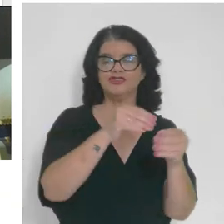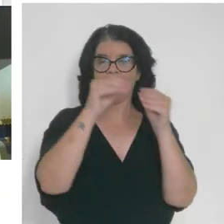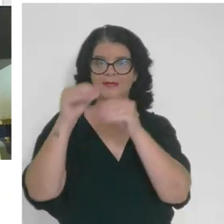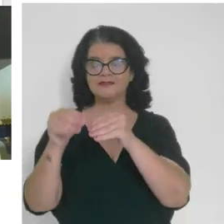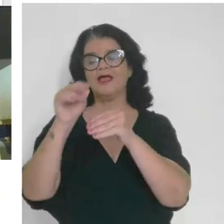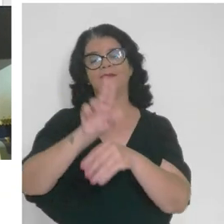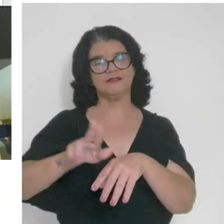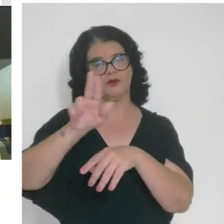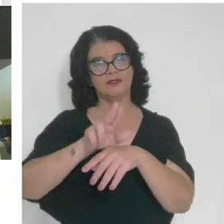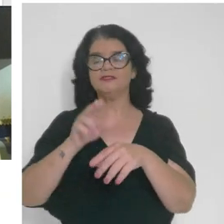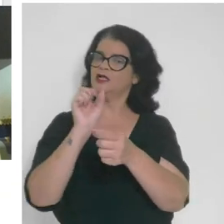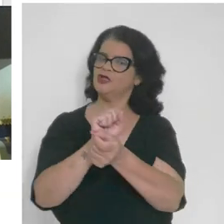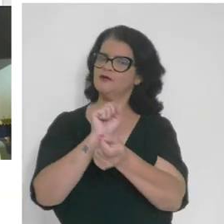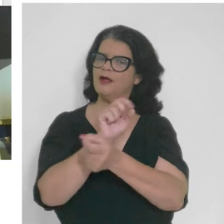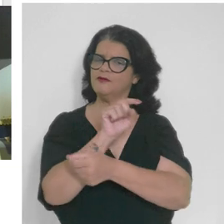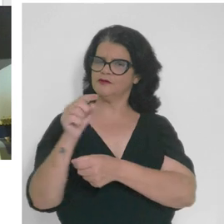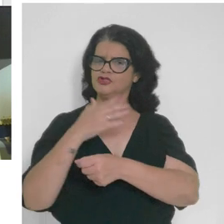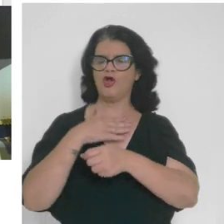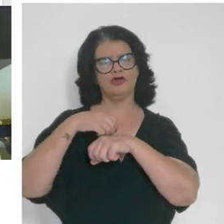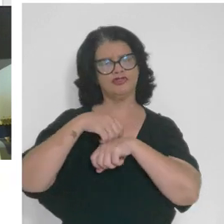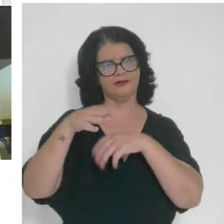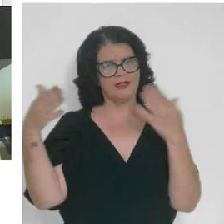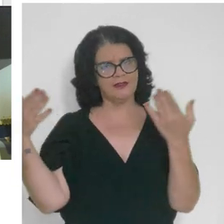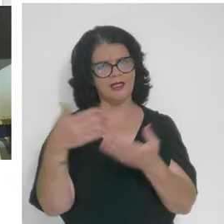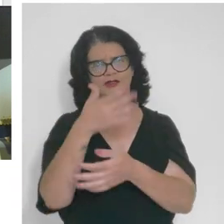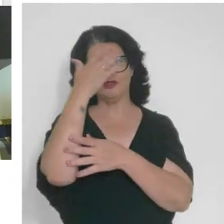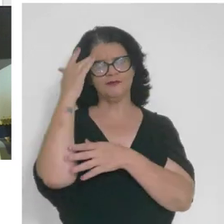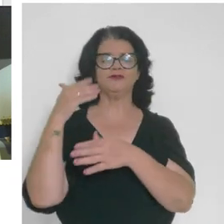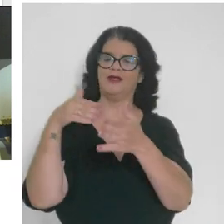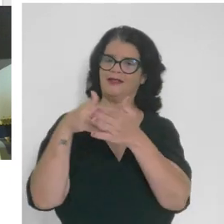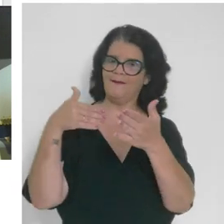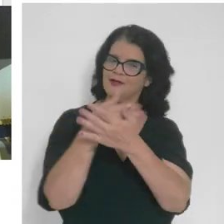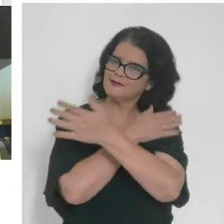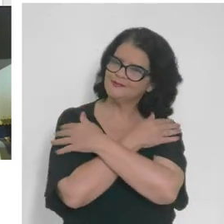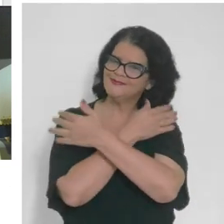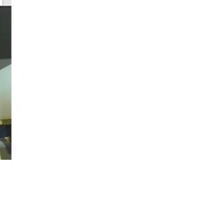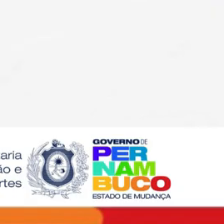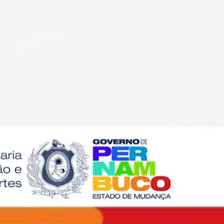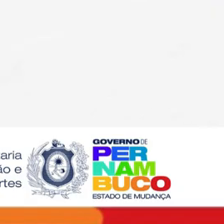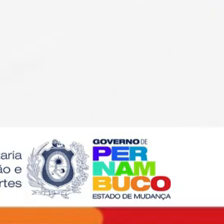utilizada. Eu espero que vocês tenham gostado da dica de hoje, tá, pessoal? Até a próxima, um abraço.